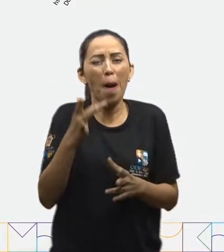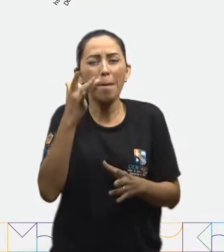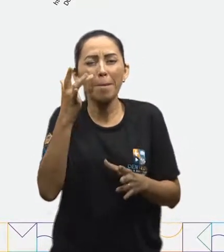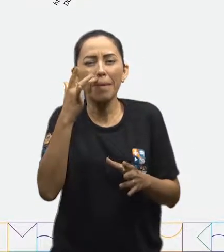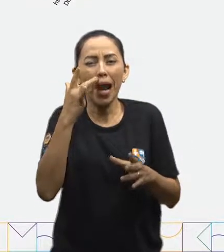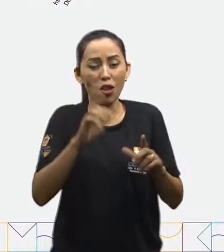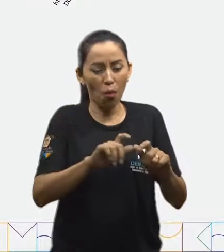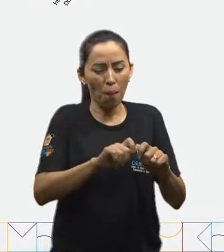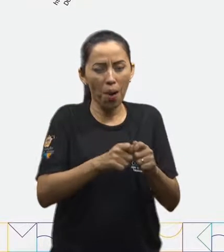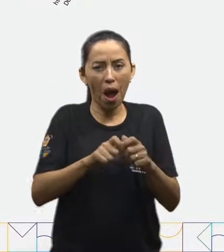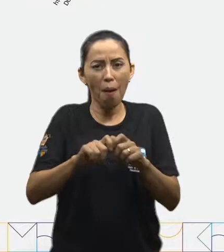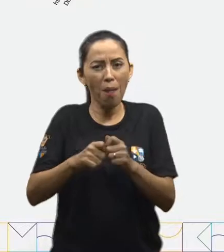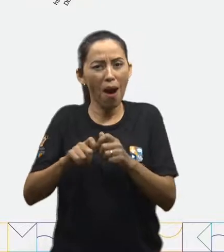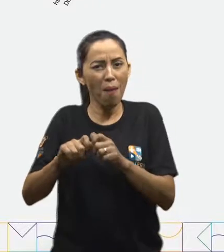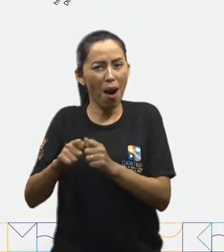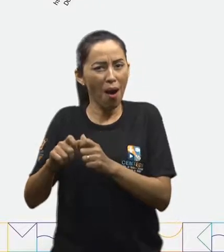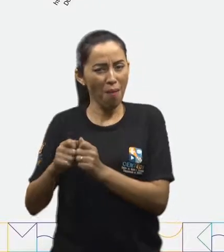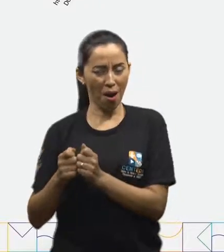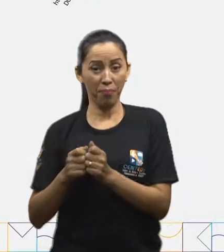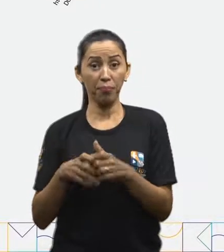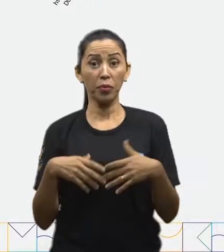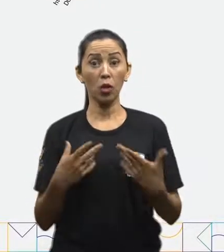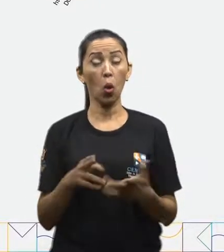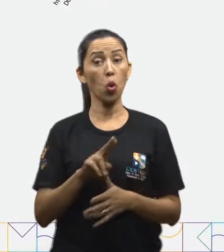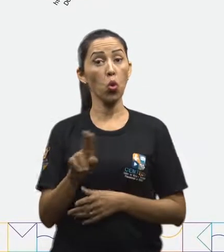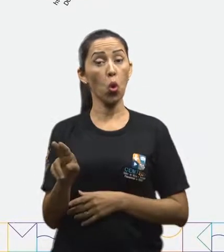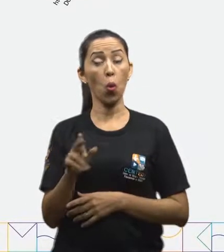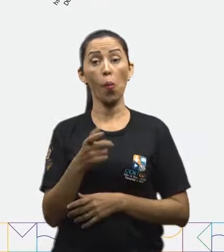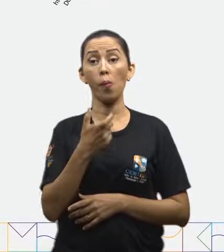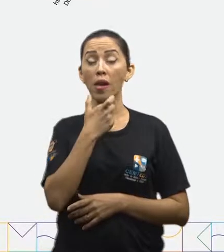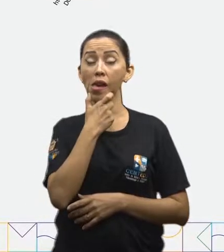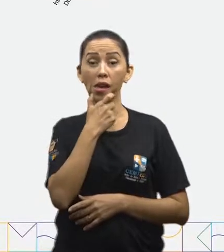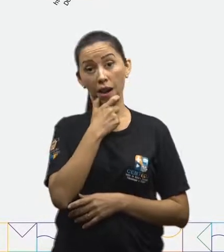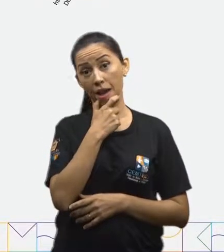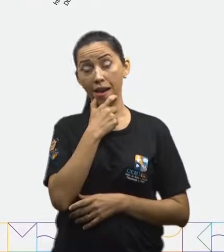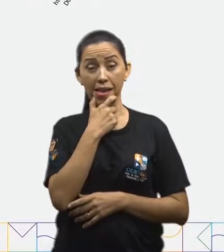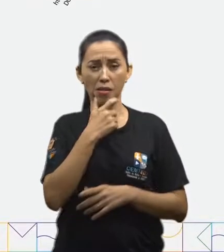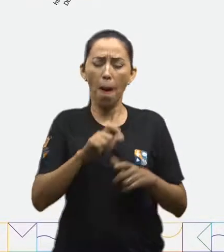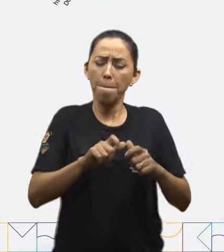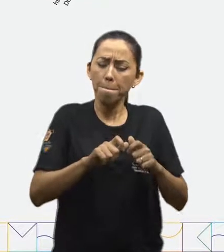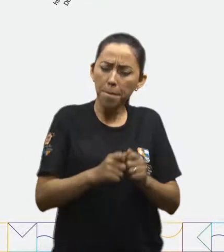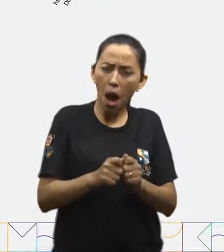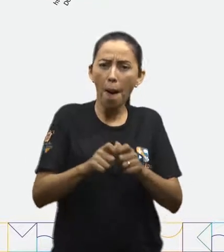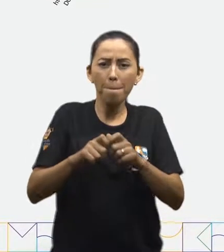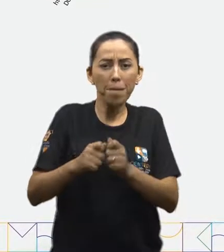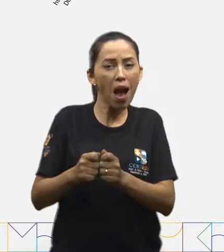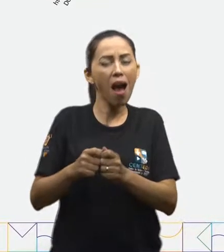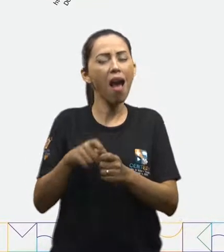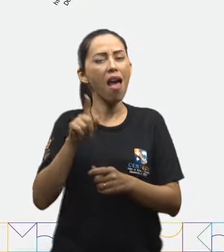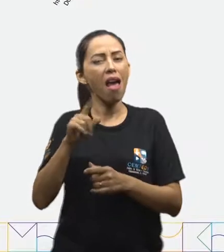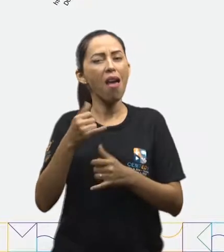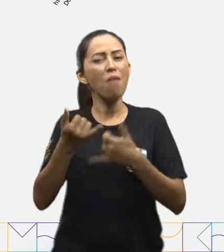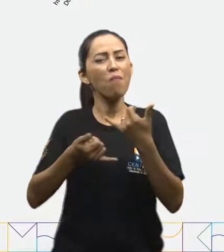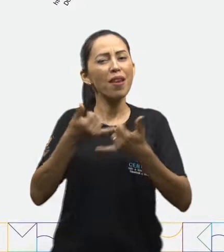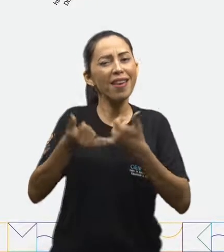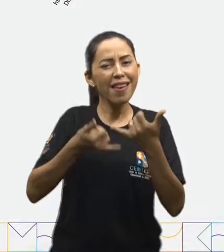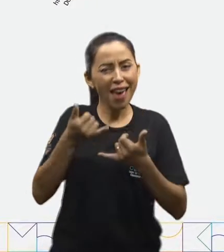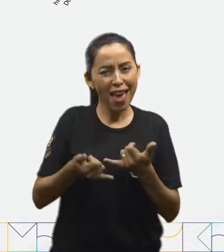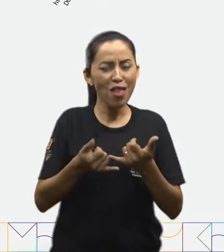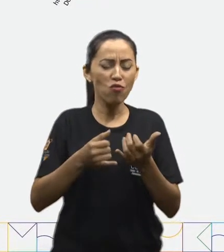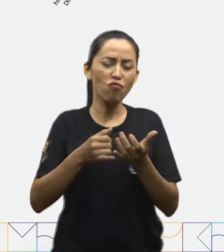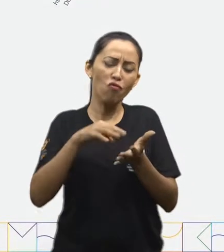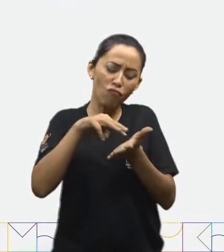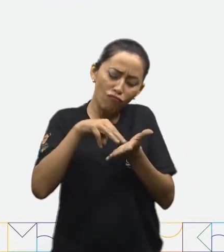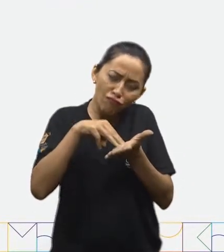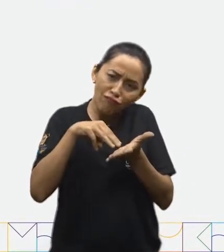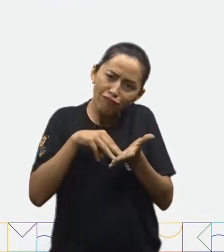tipo pop. O nome pop-it é em inglês e quer dizer estale, ou seja, é um brinquedo de estalar